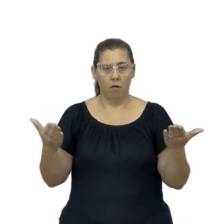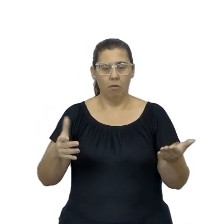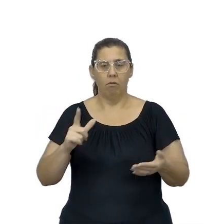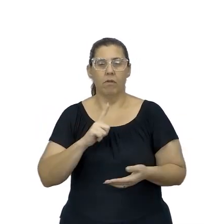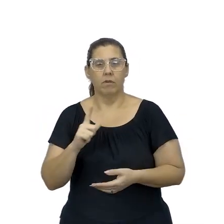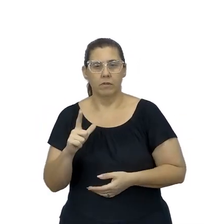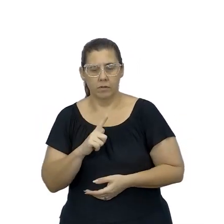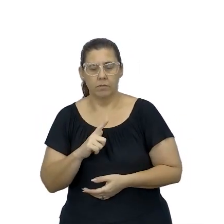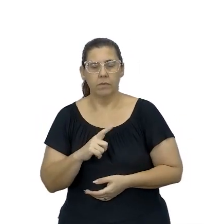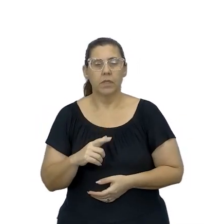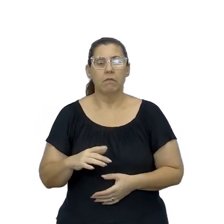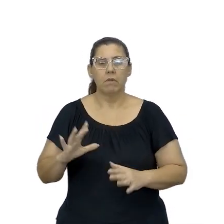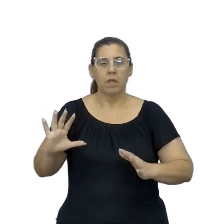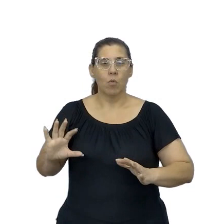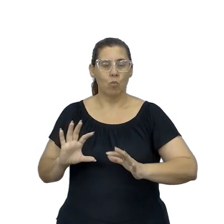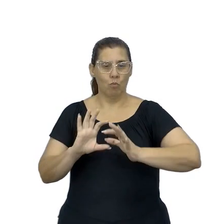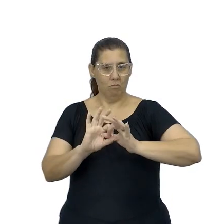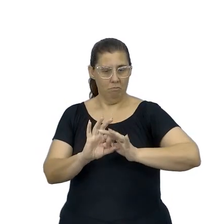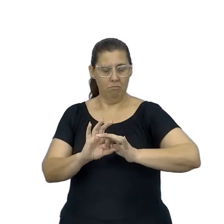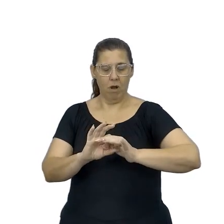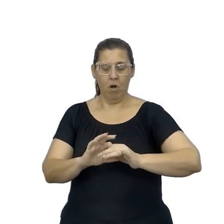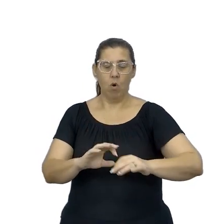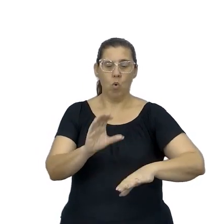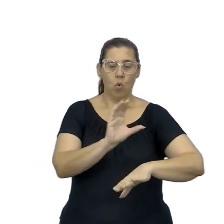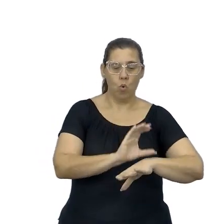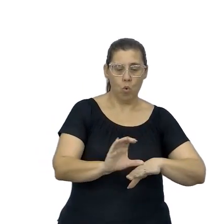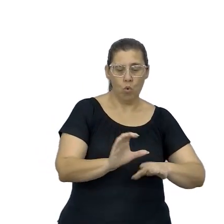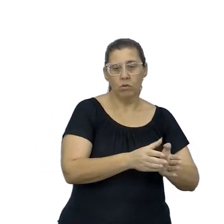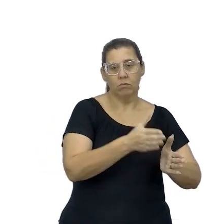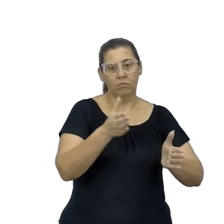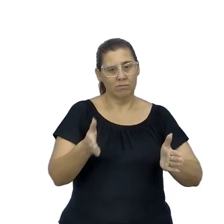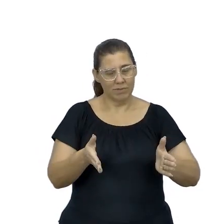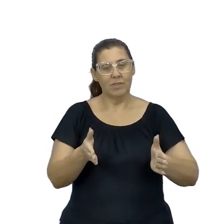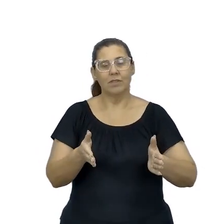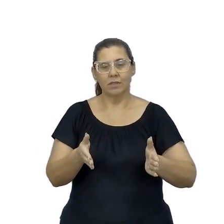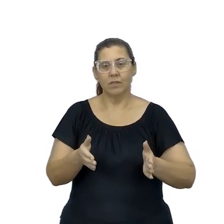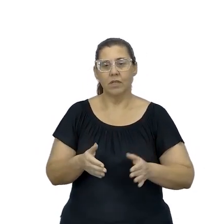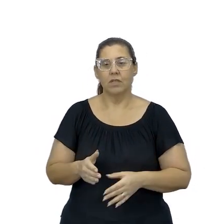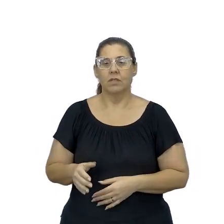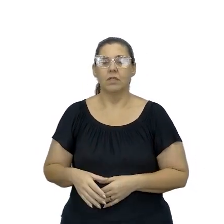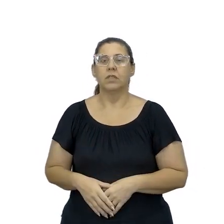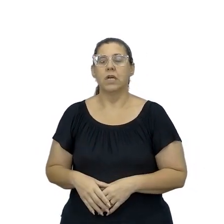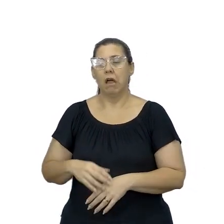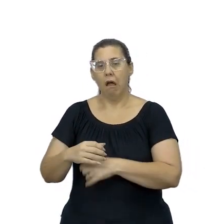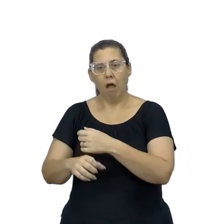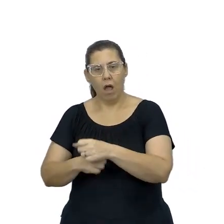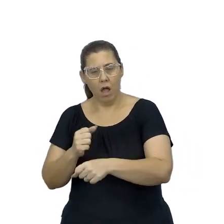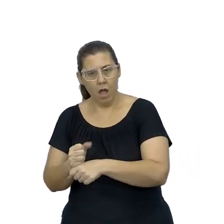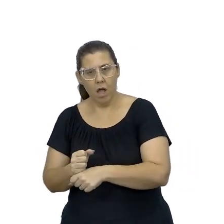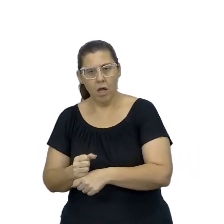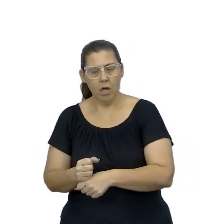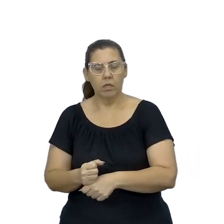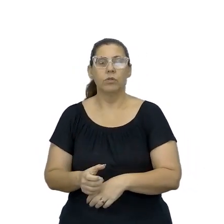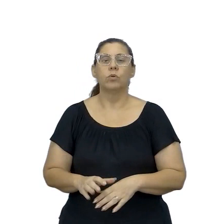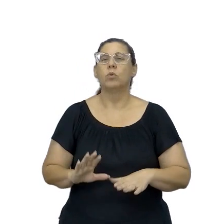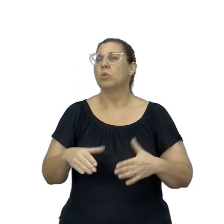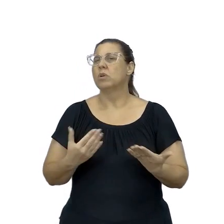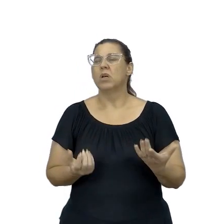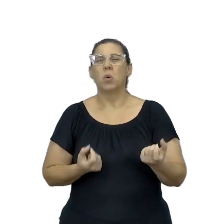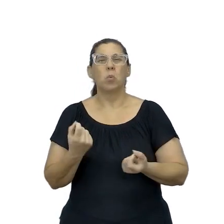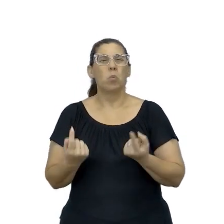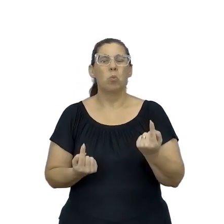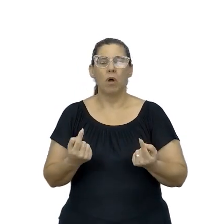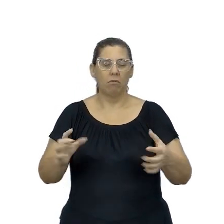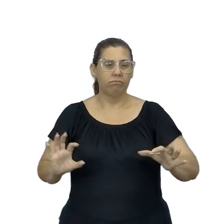essa conexão aí entre as formações de etapa e as formações de ano e série, que nada mais é do que